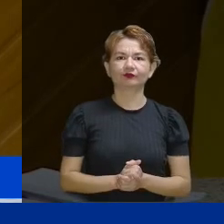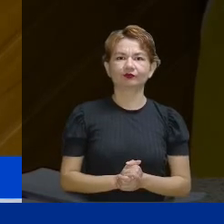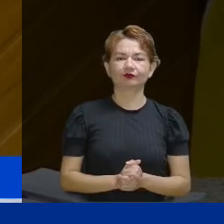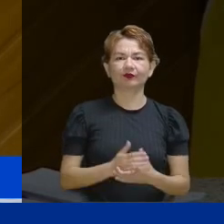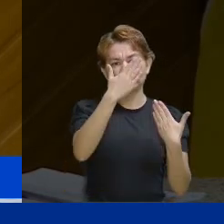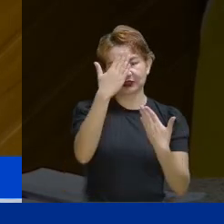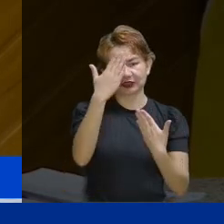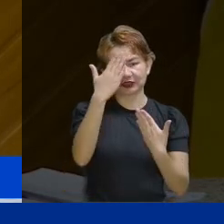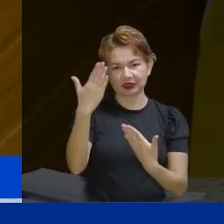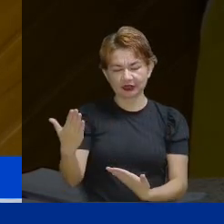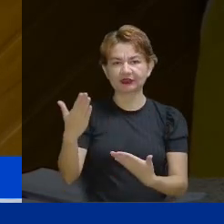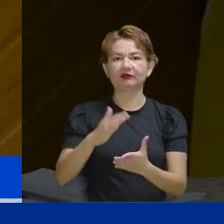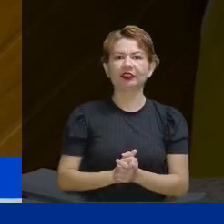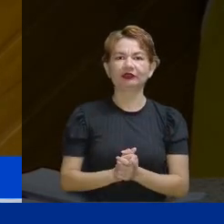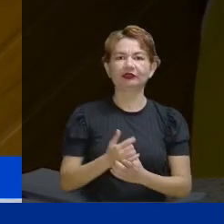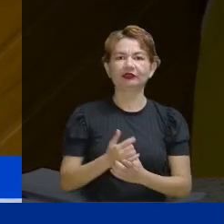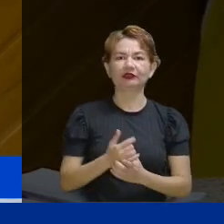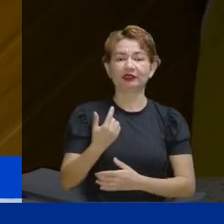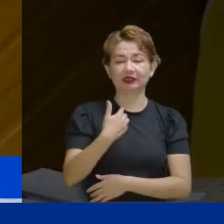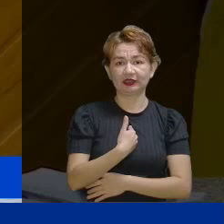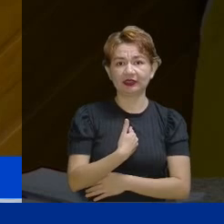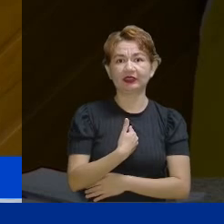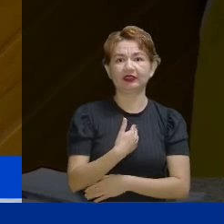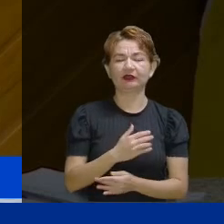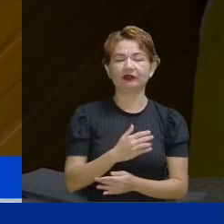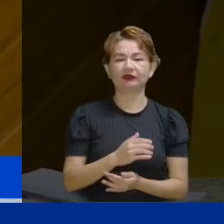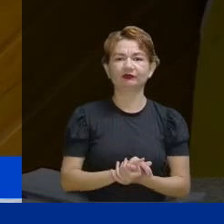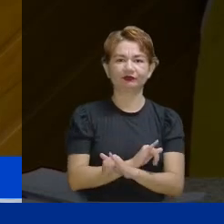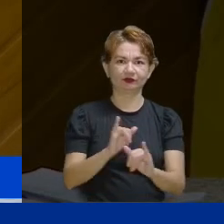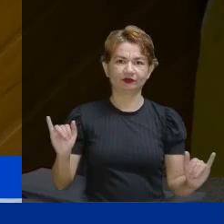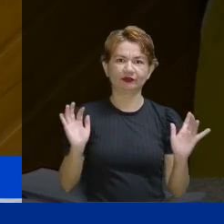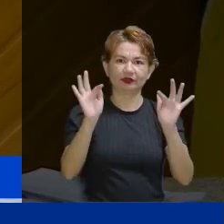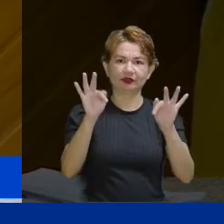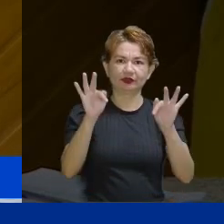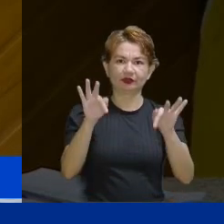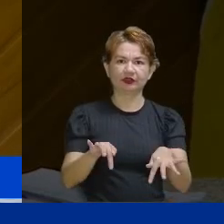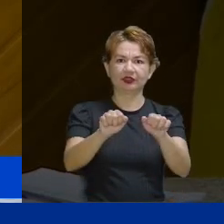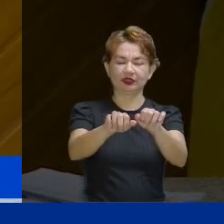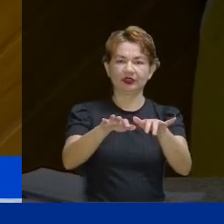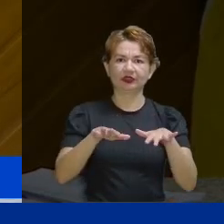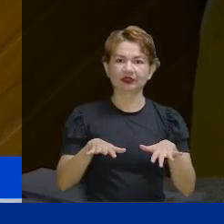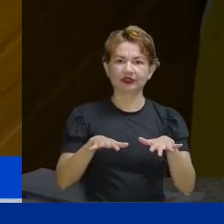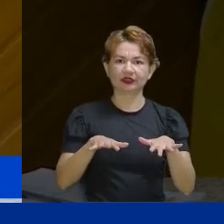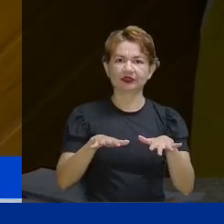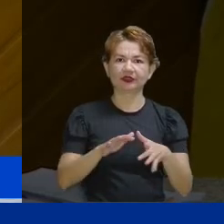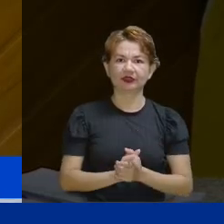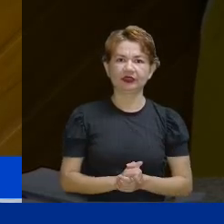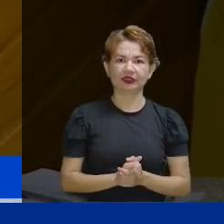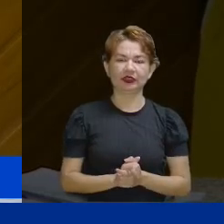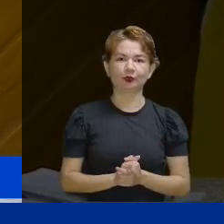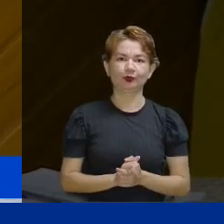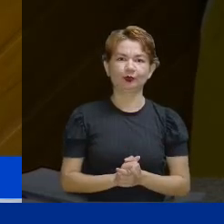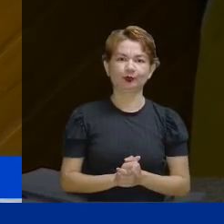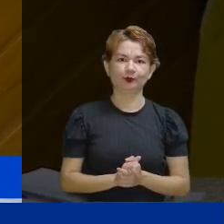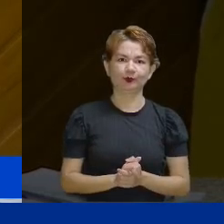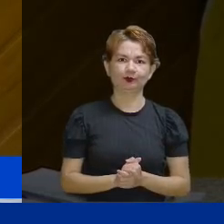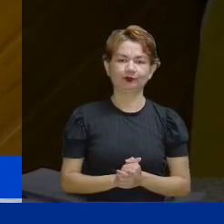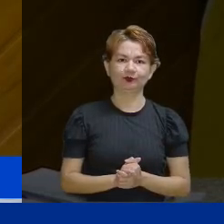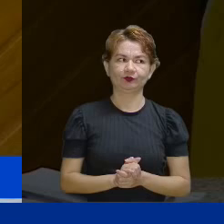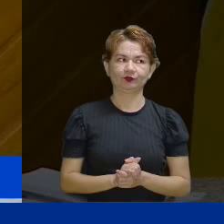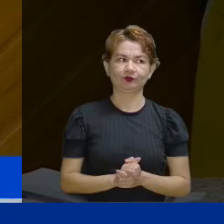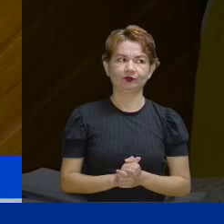esses agradecimentos, eu declaro encerrada esta sessão.